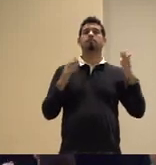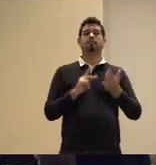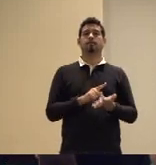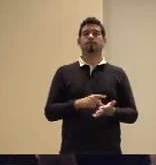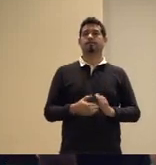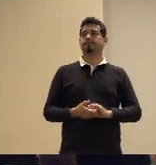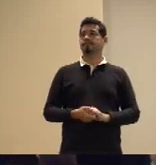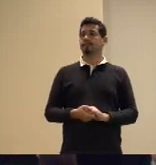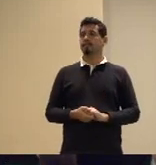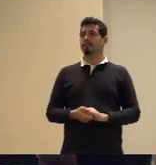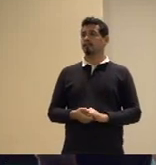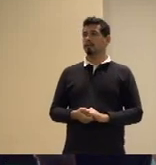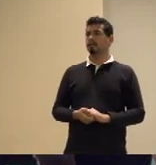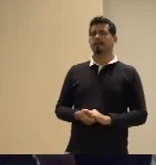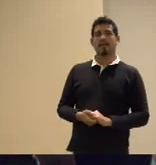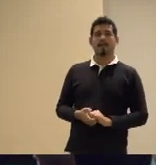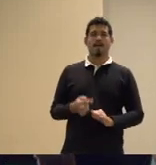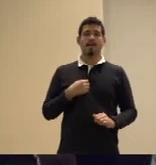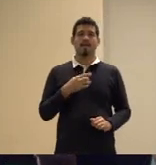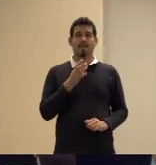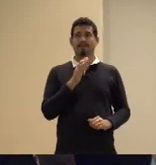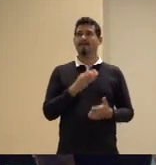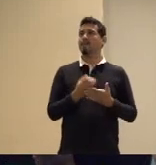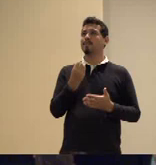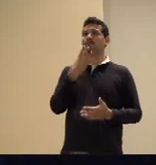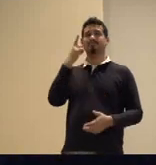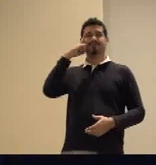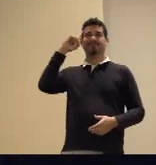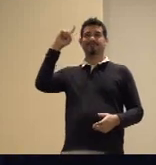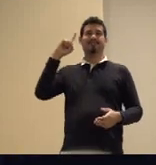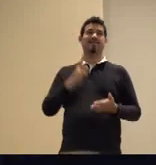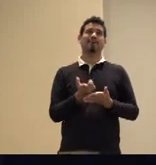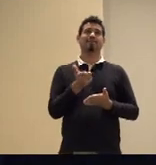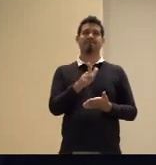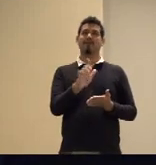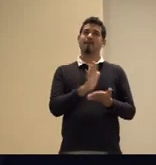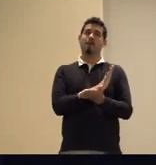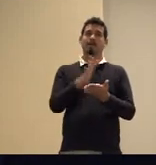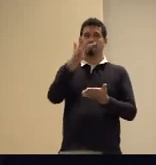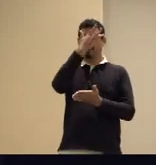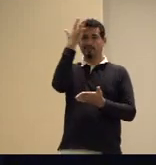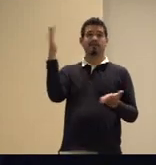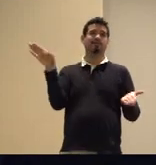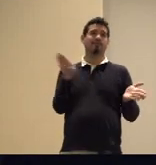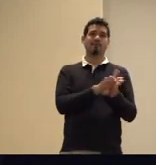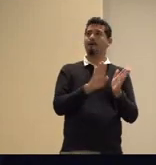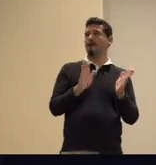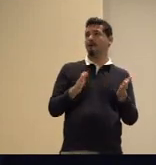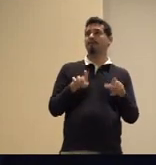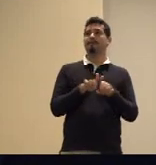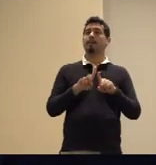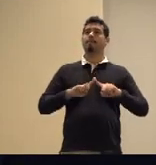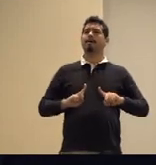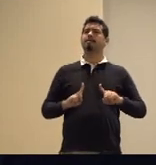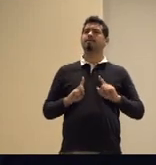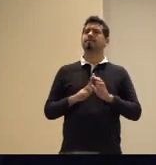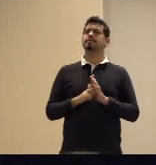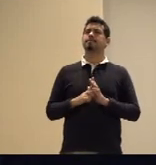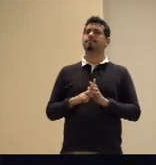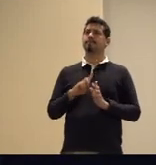Adriana, conheci recentemente. Bom dia novamente a todos que não estavam presentes, aqueles que não estavam presentes. Mas a